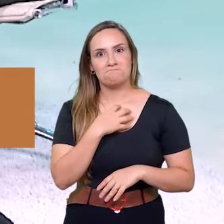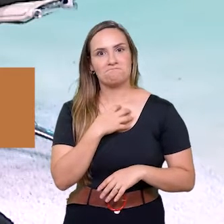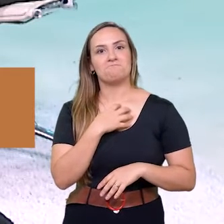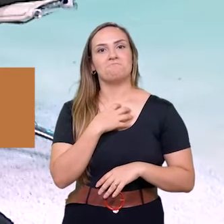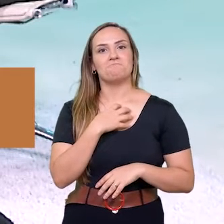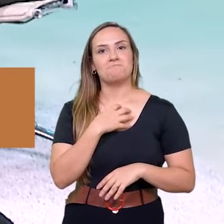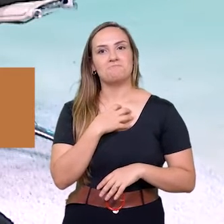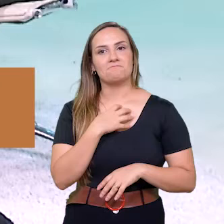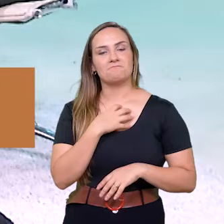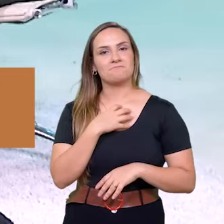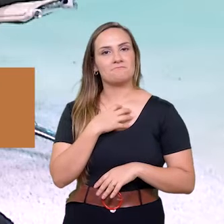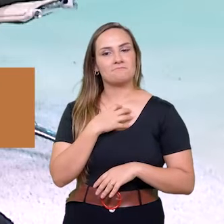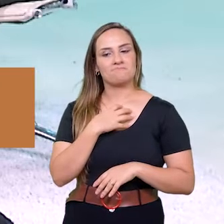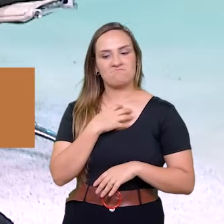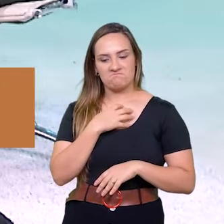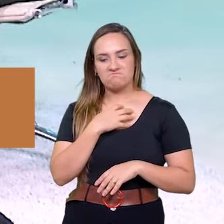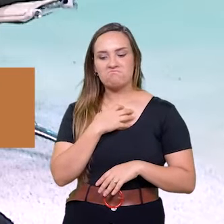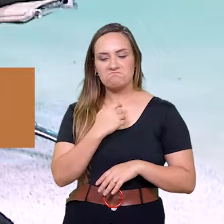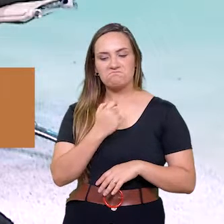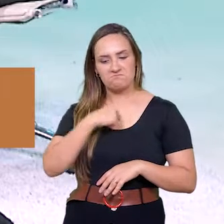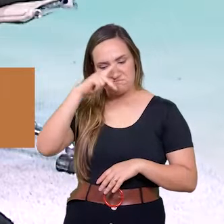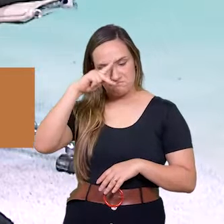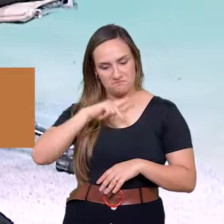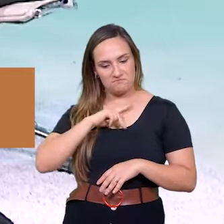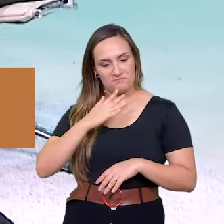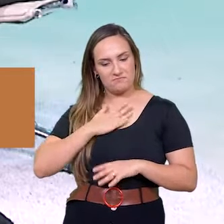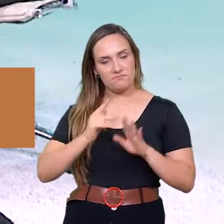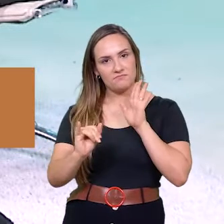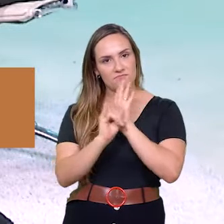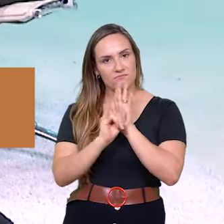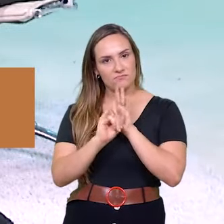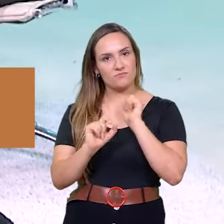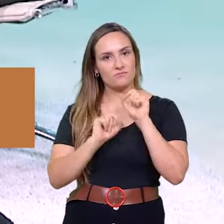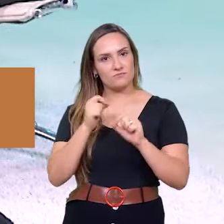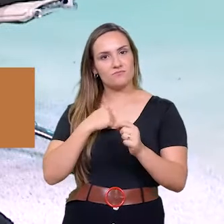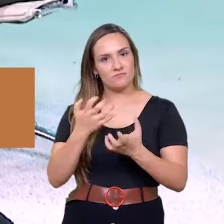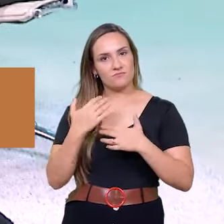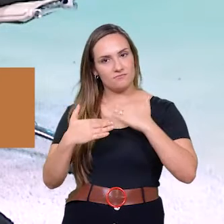conquista que me fez o que eu deveria ser na vida.